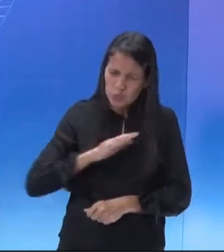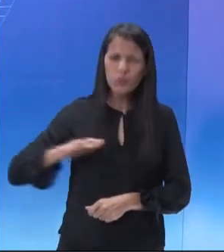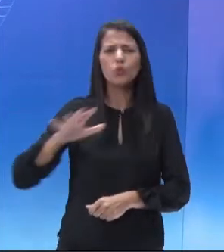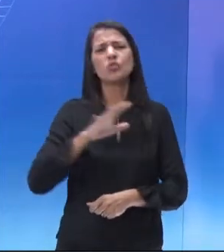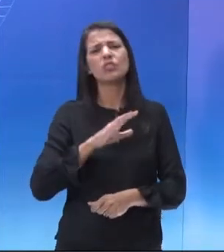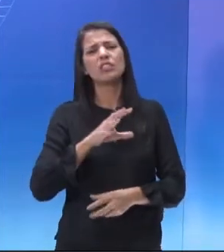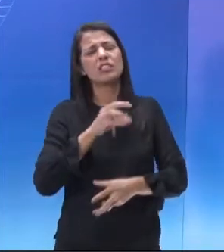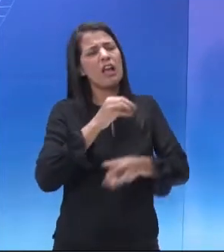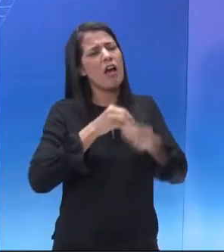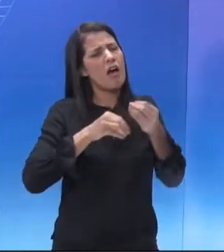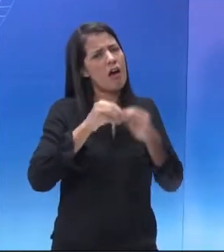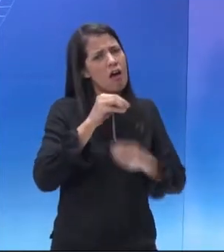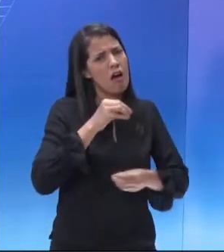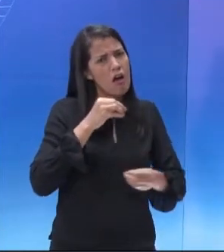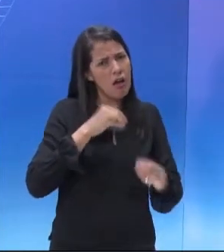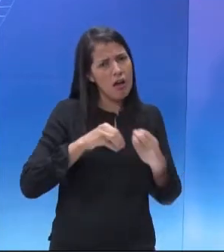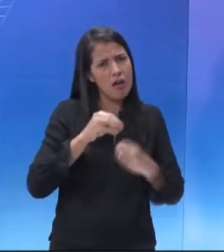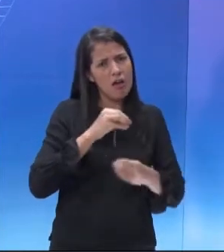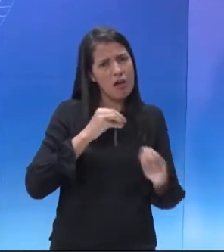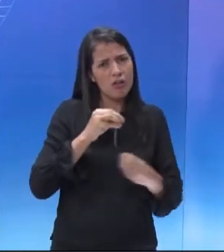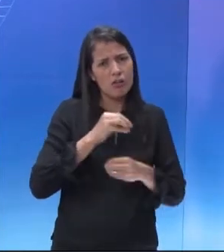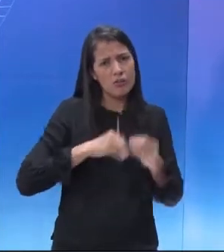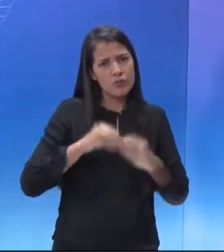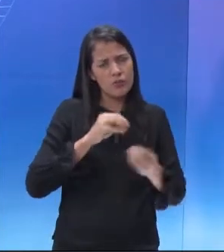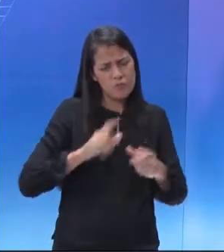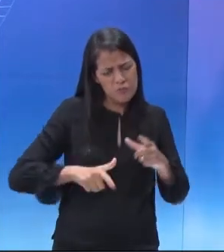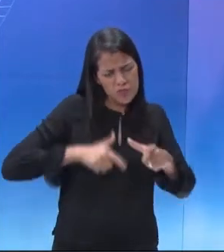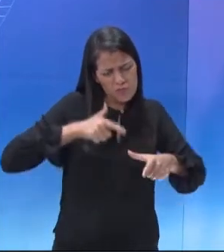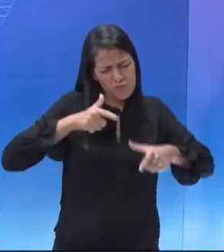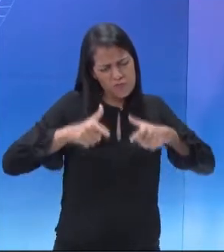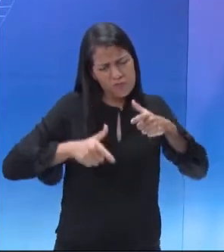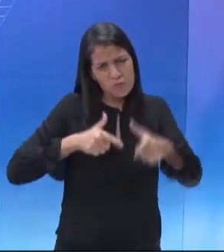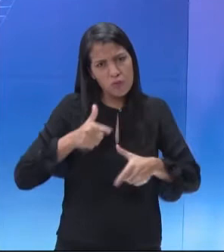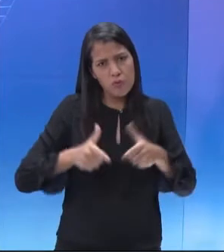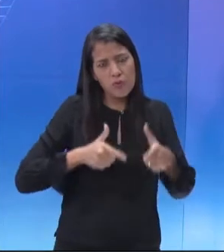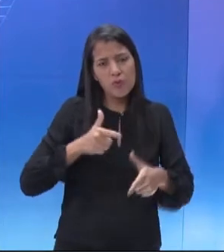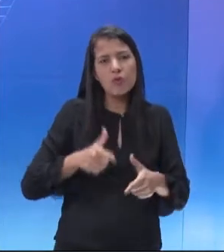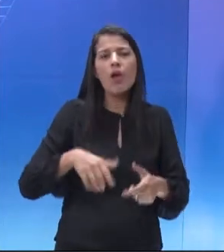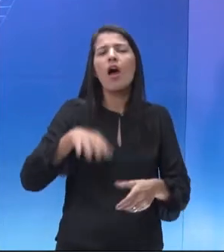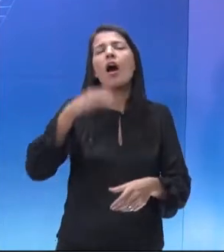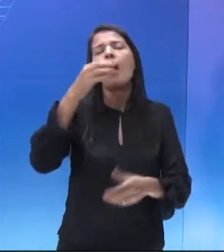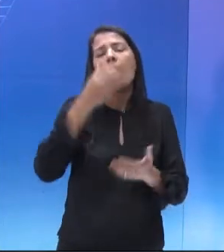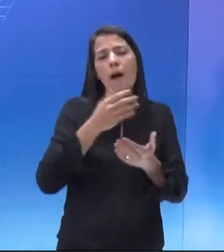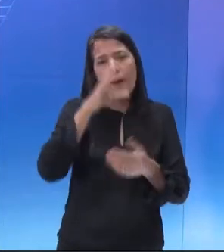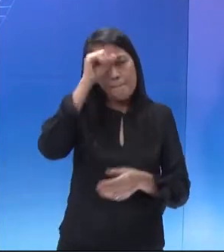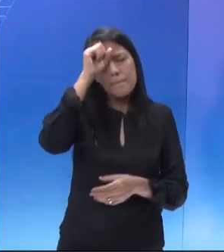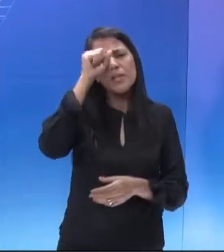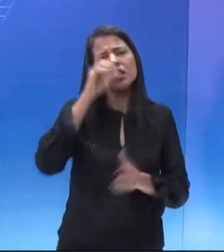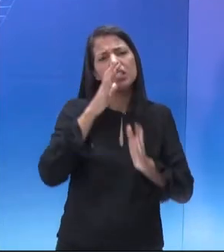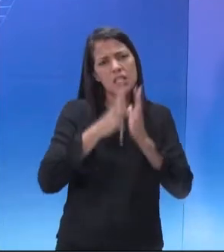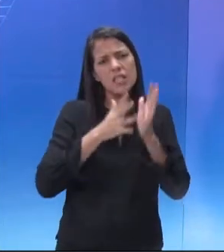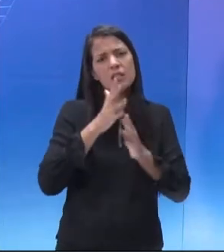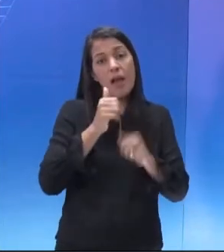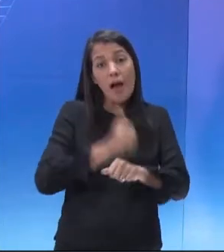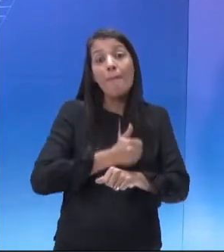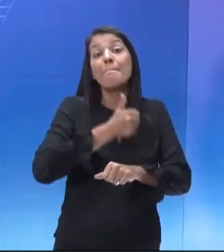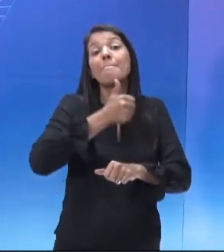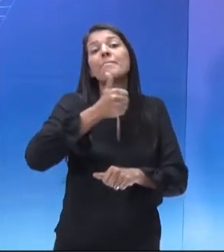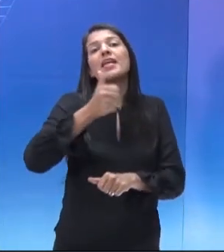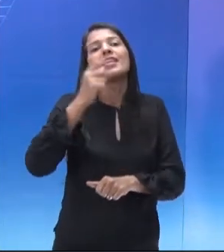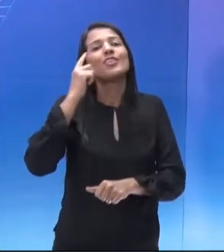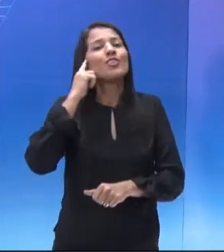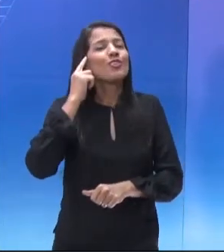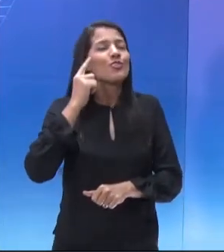da sociedade. Quanto mais a sociedade se envolver nisso, melhor será a condição da pessoa que é